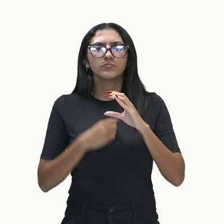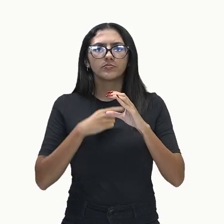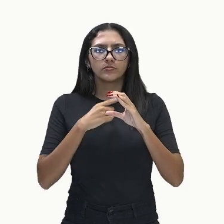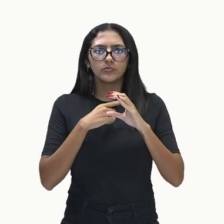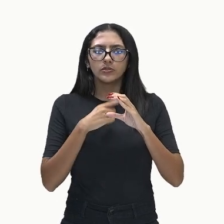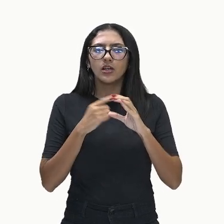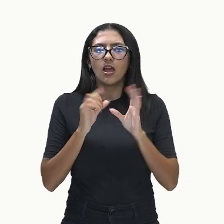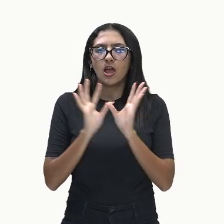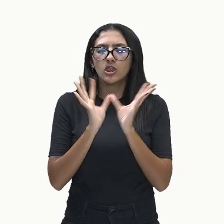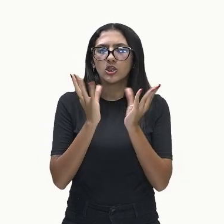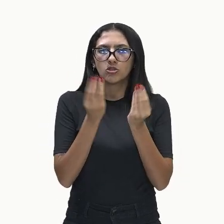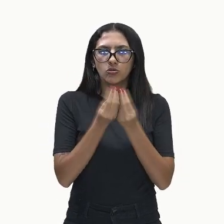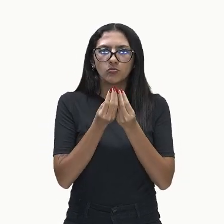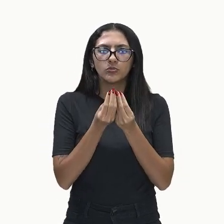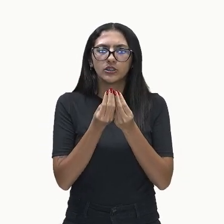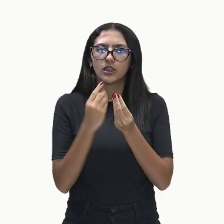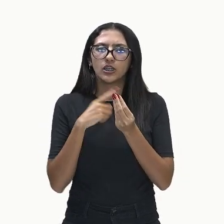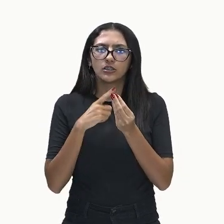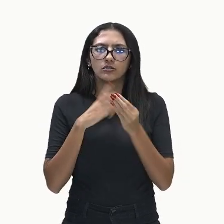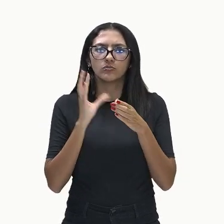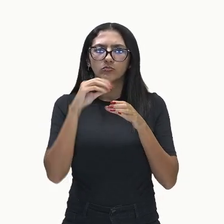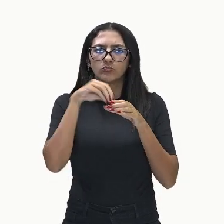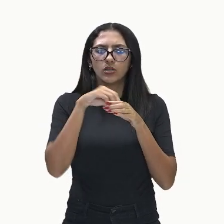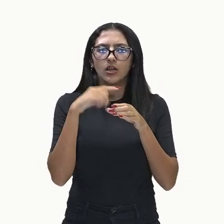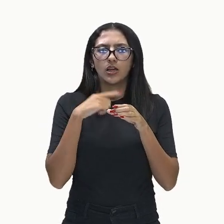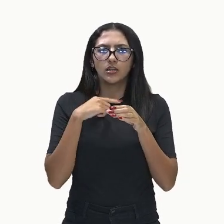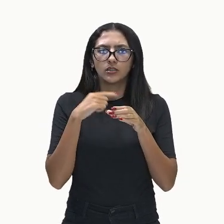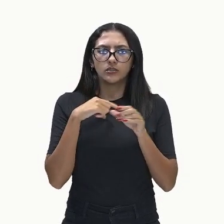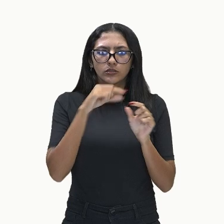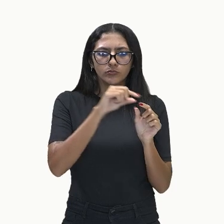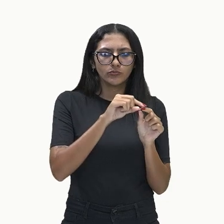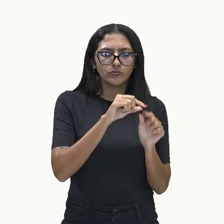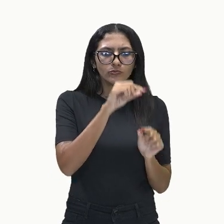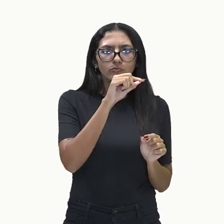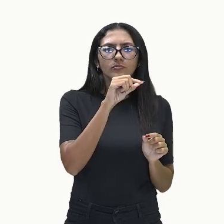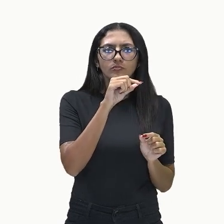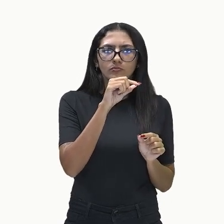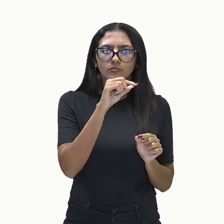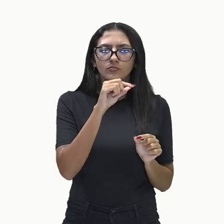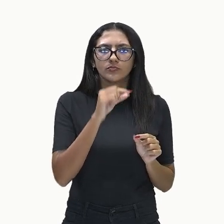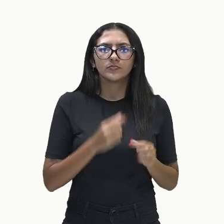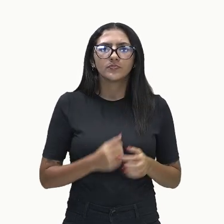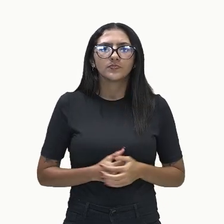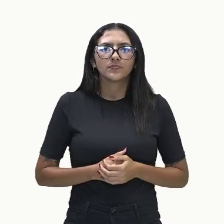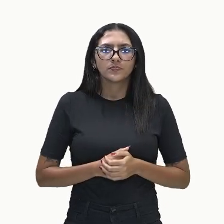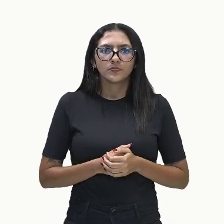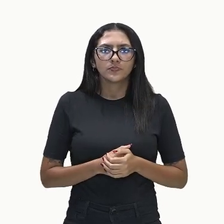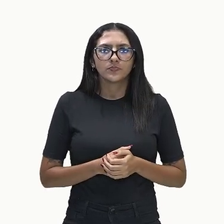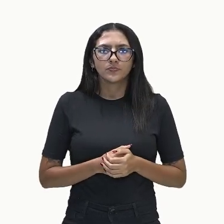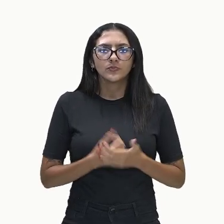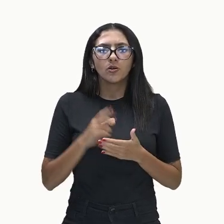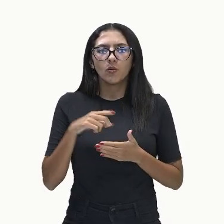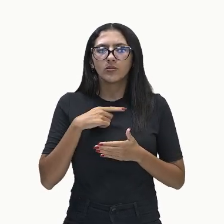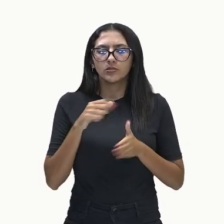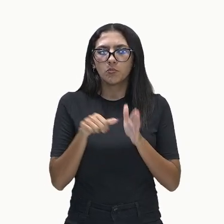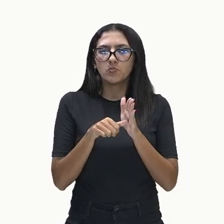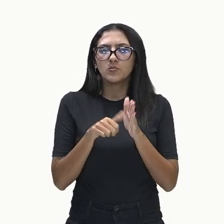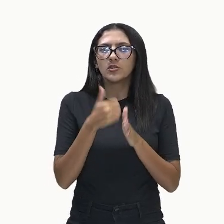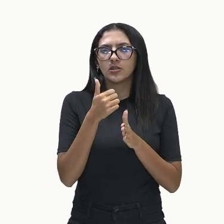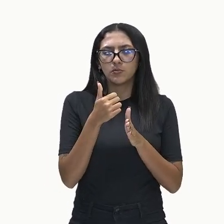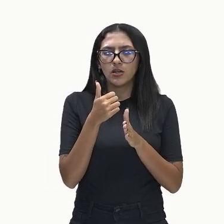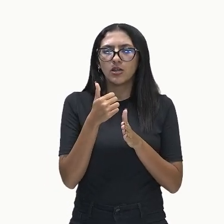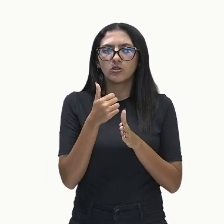as substâncias entram na cápsula de Bowen, certo? Então, esse é o primeiro processo